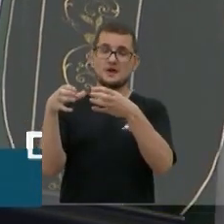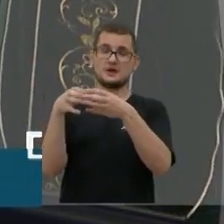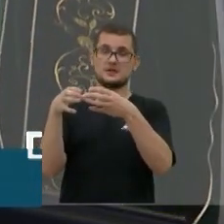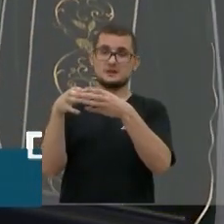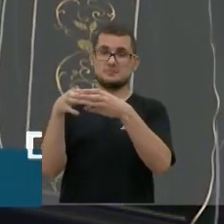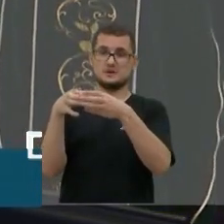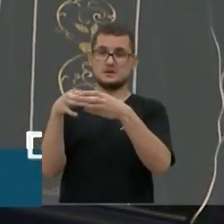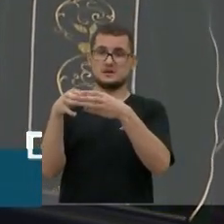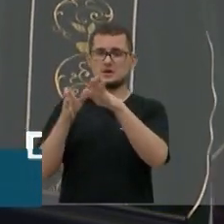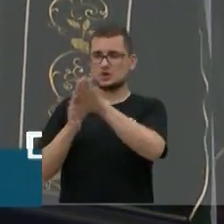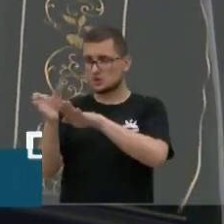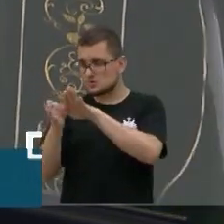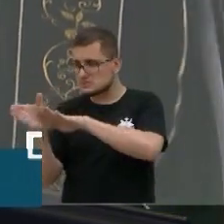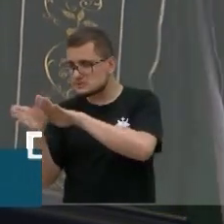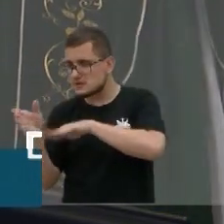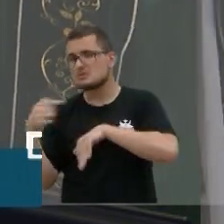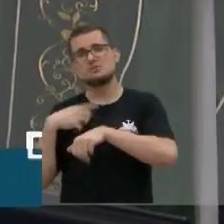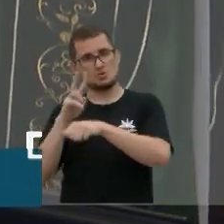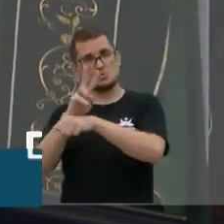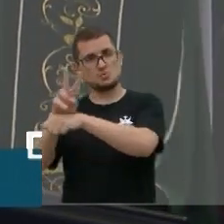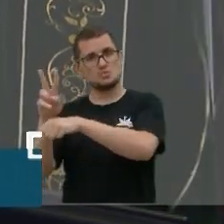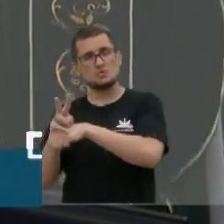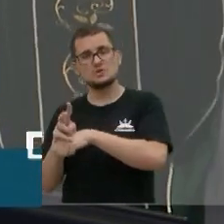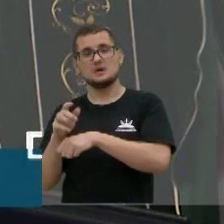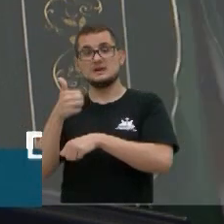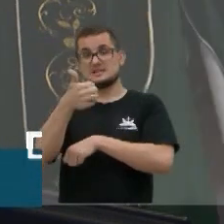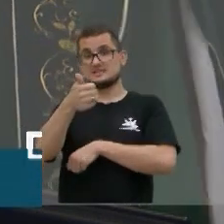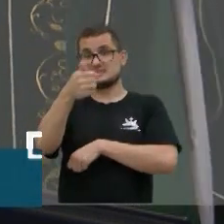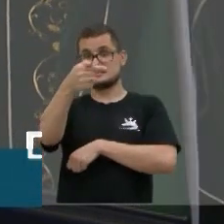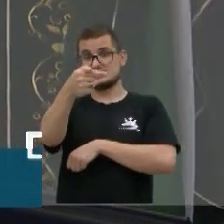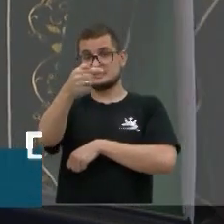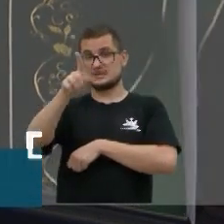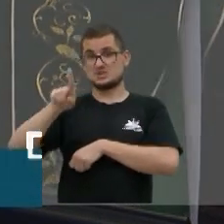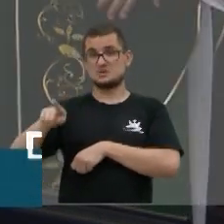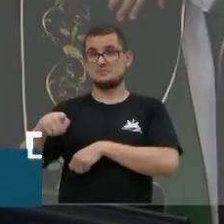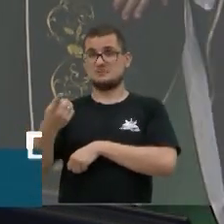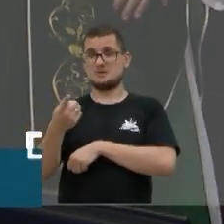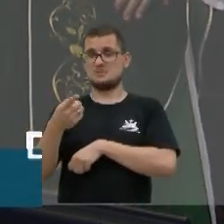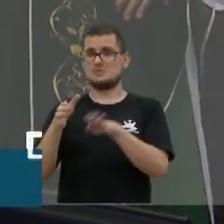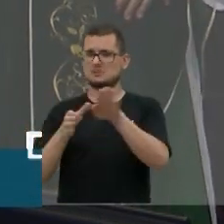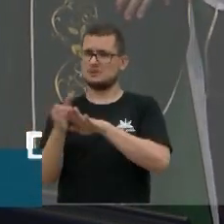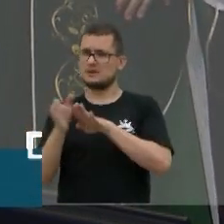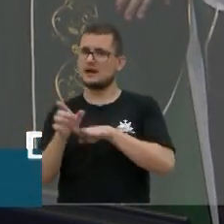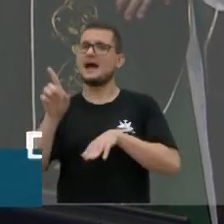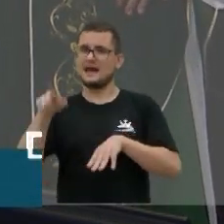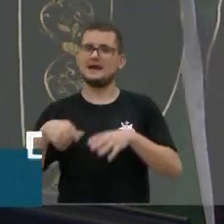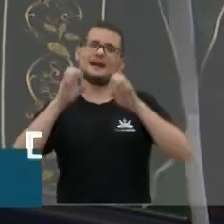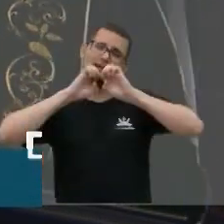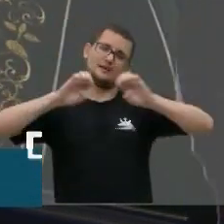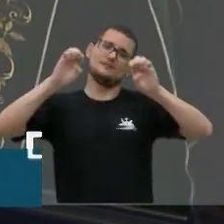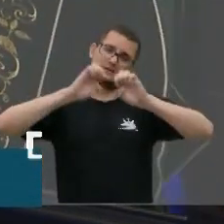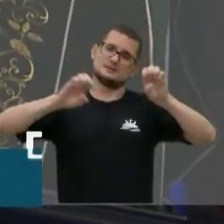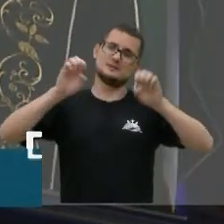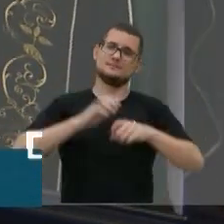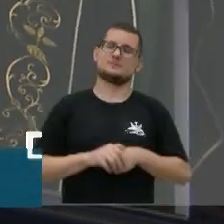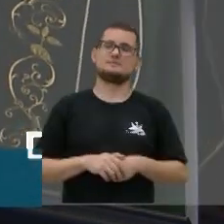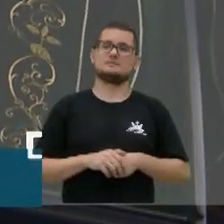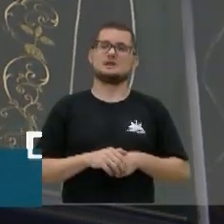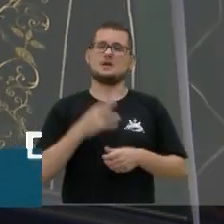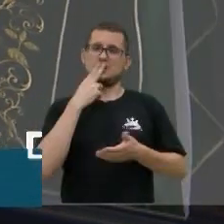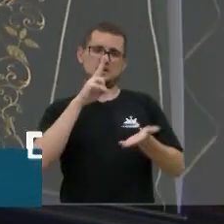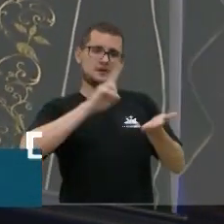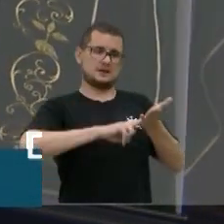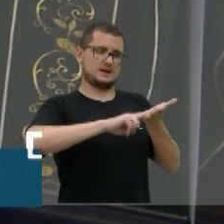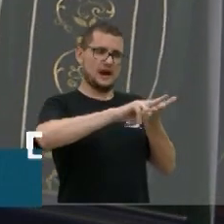tutelo. 7 mil aconselhamentos. Você vai dizer que isso não é evangelização? Responder cartas,